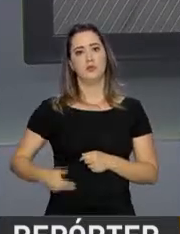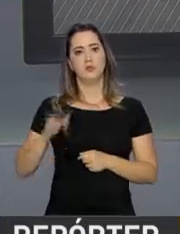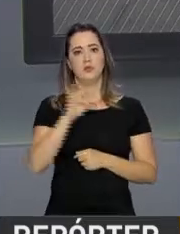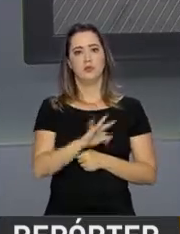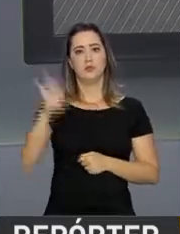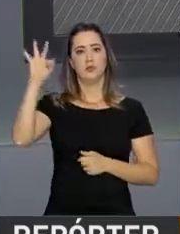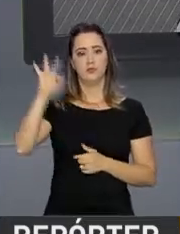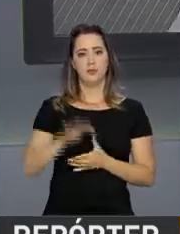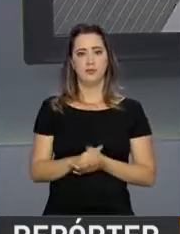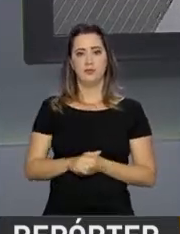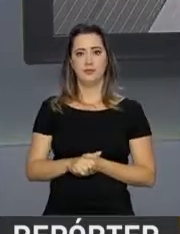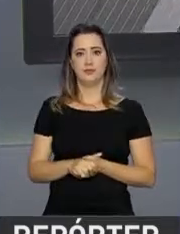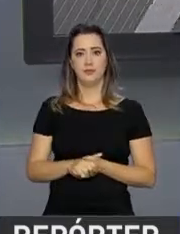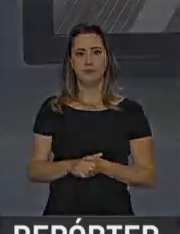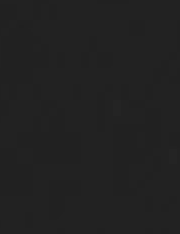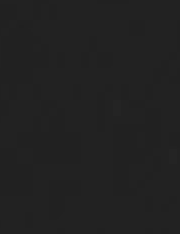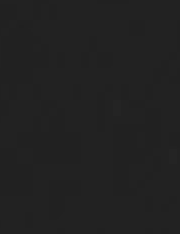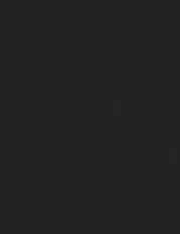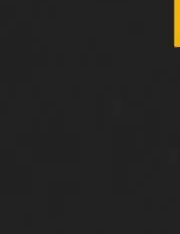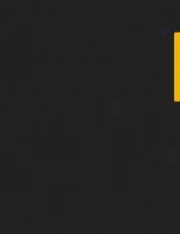do governo federal